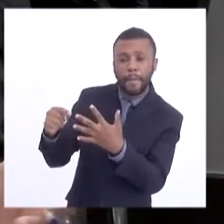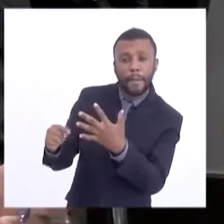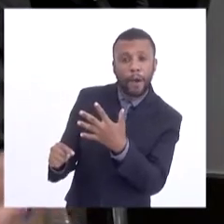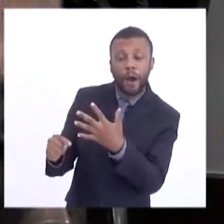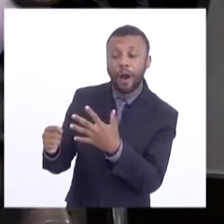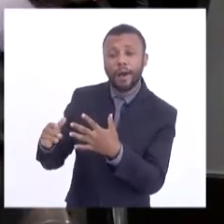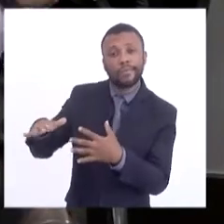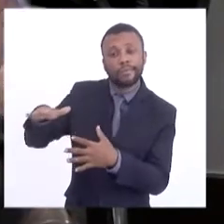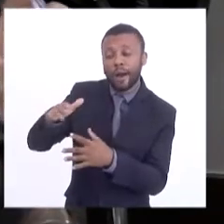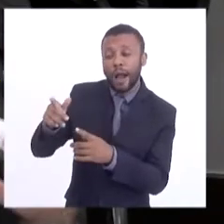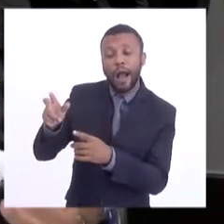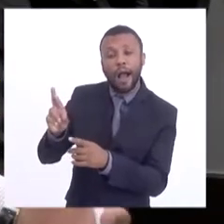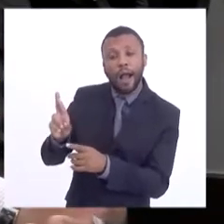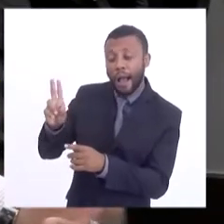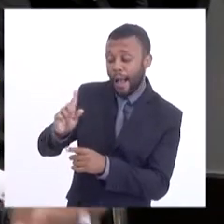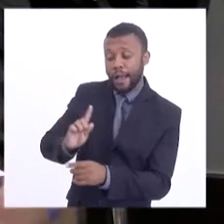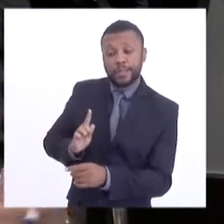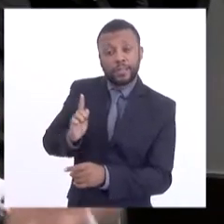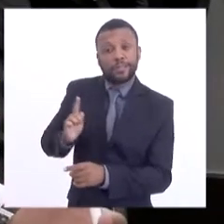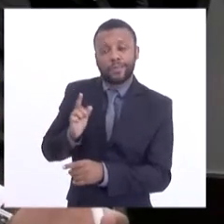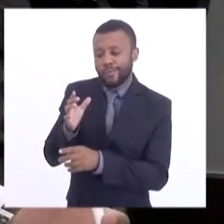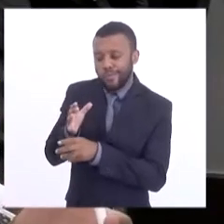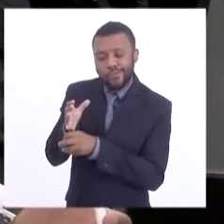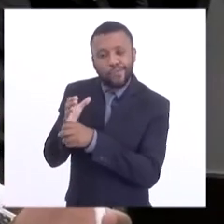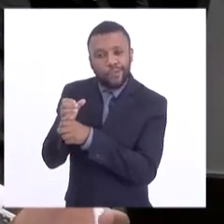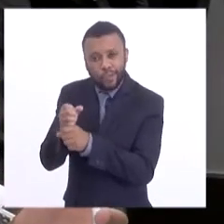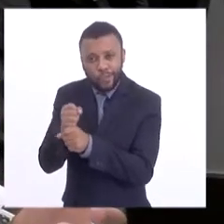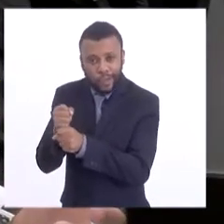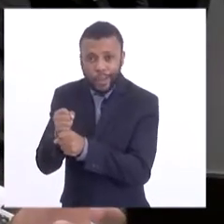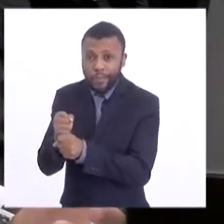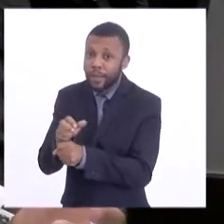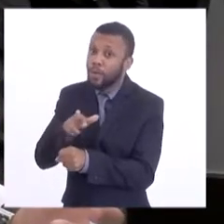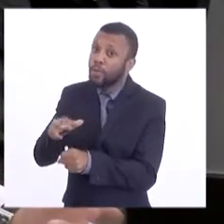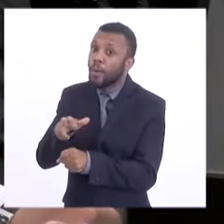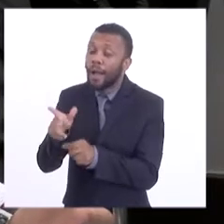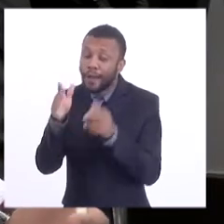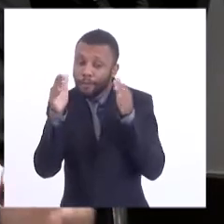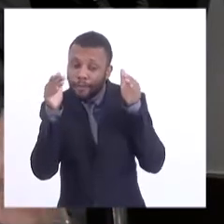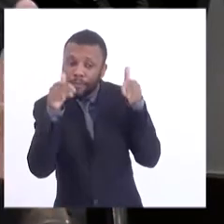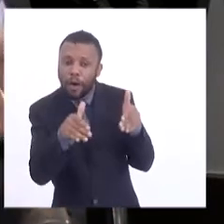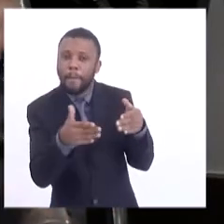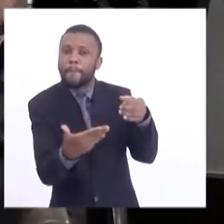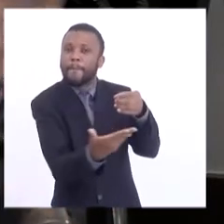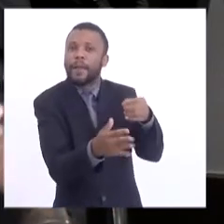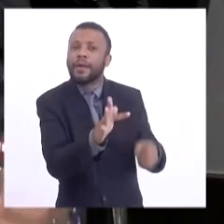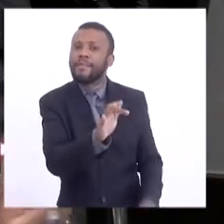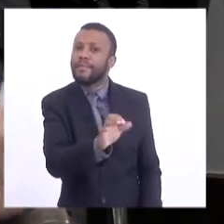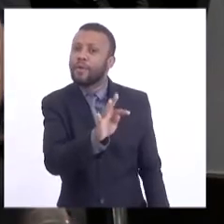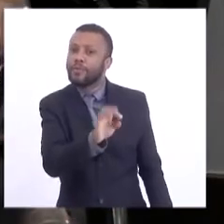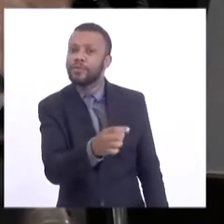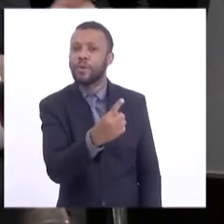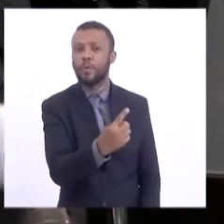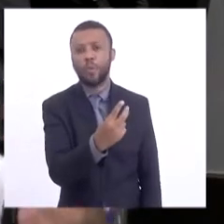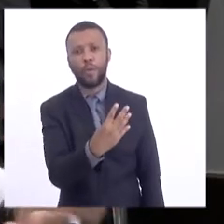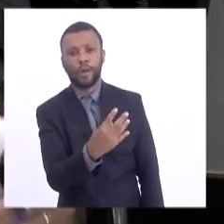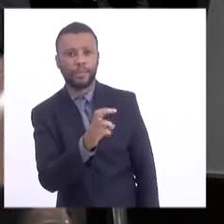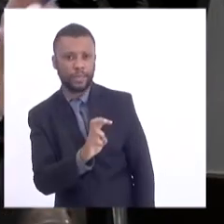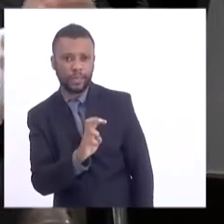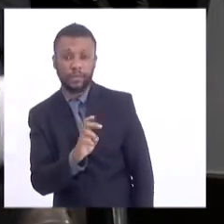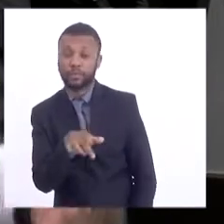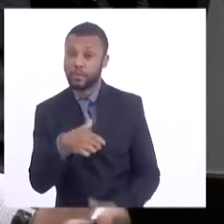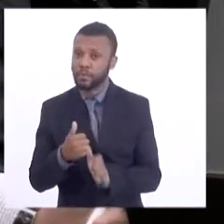orçamentário Não especificamente para a fonte 145 Então segue os